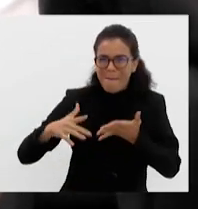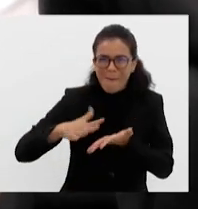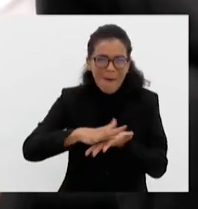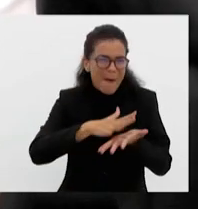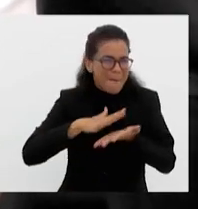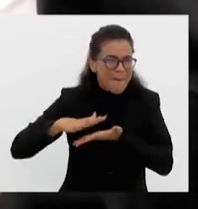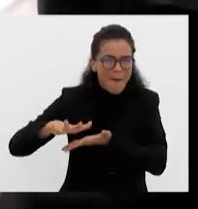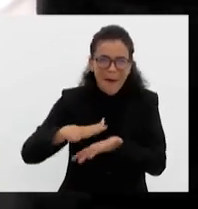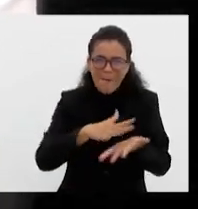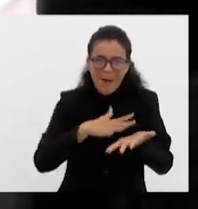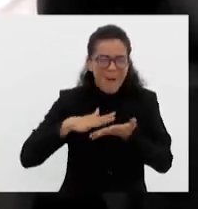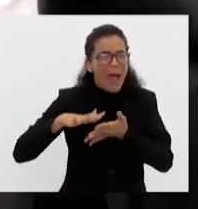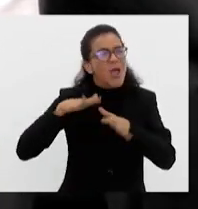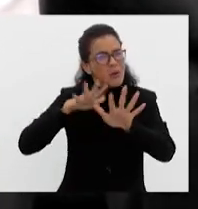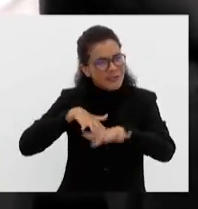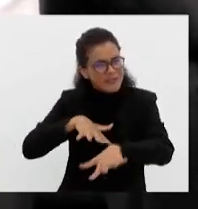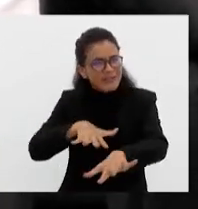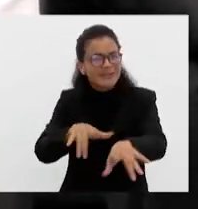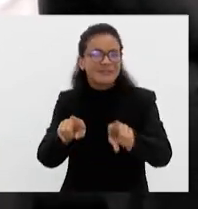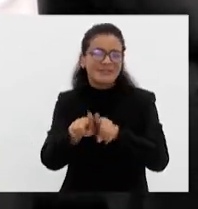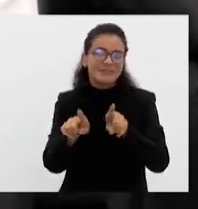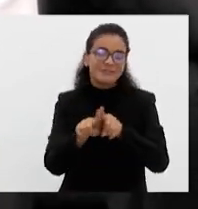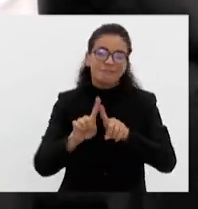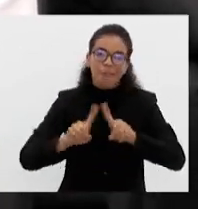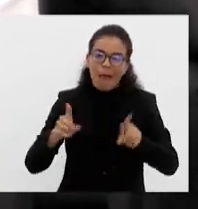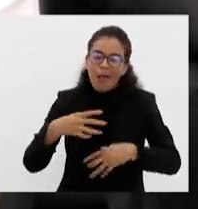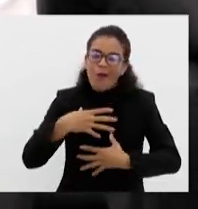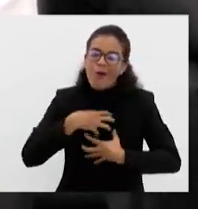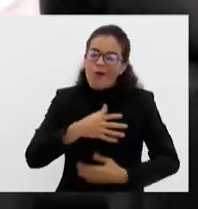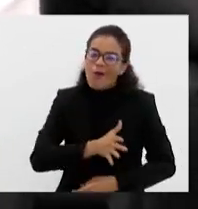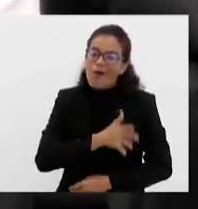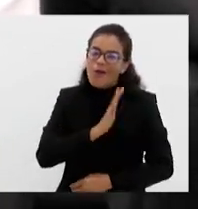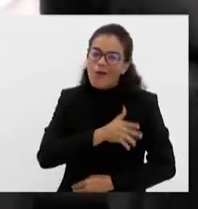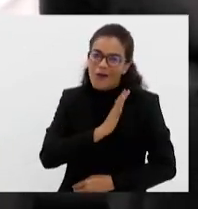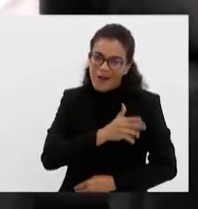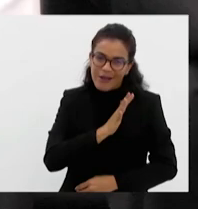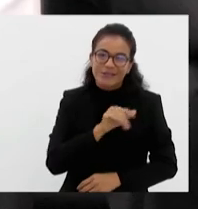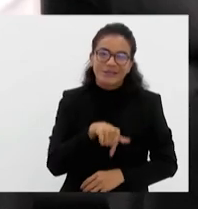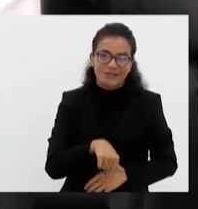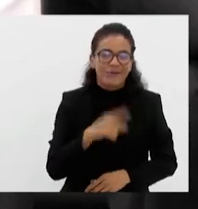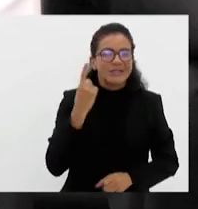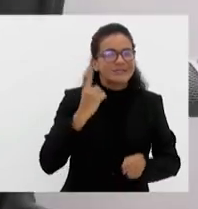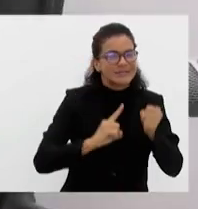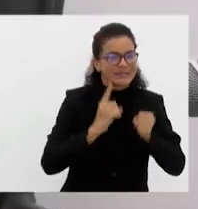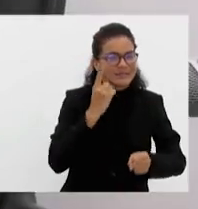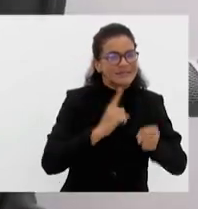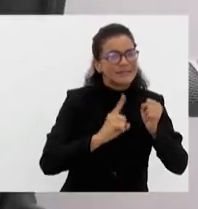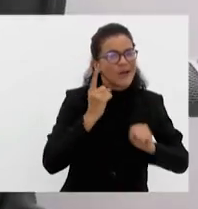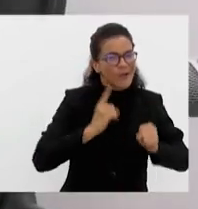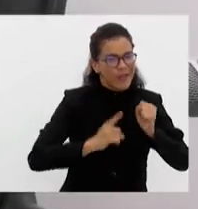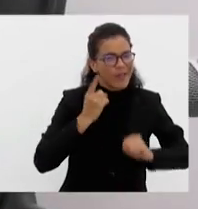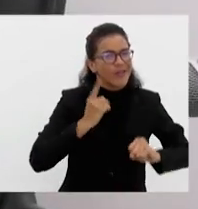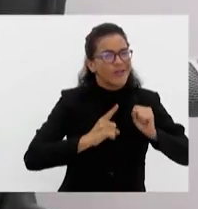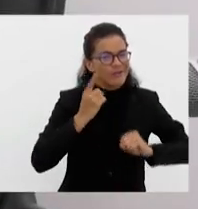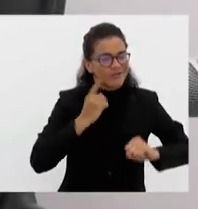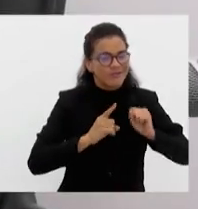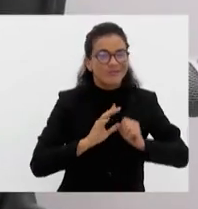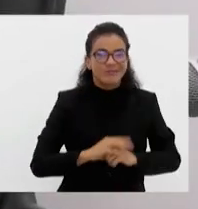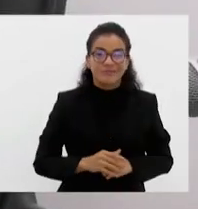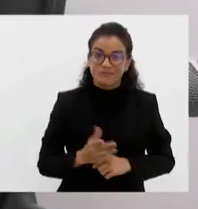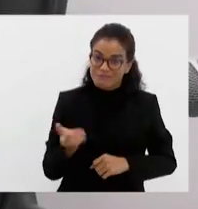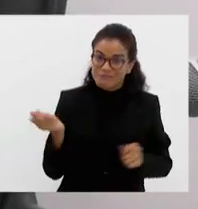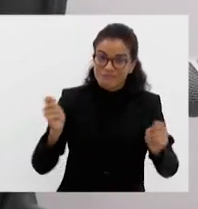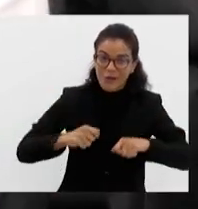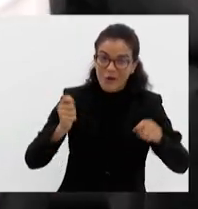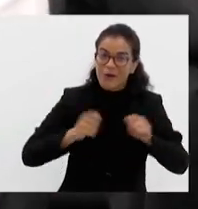comemorei, saio na Viradouro. Mas eu sou salgueirense de coração e todo então mundo tá sabe. Convidado no ano que vem a desfilar pelo Salgueiro em grande estilo.